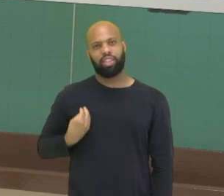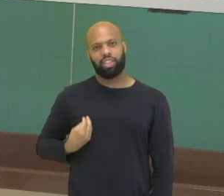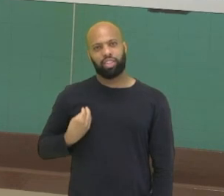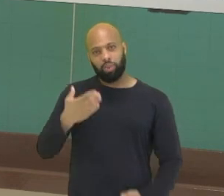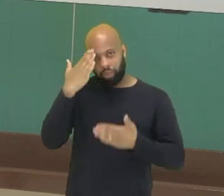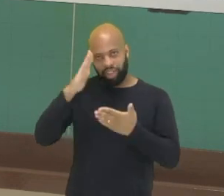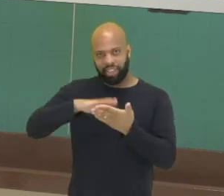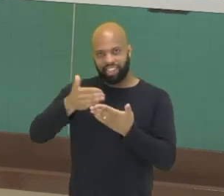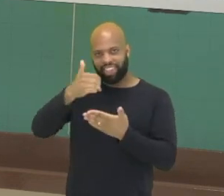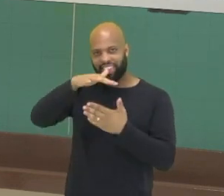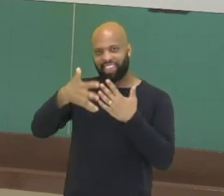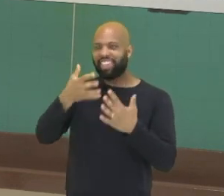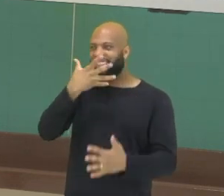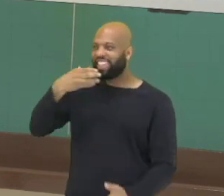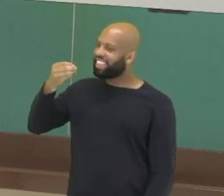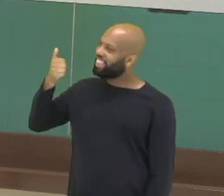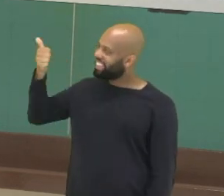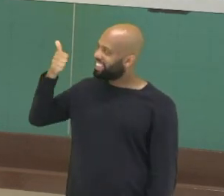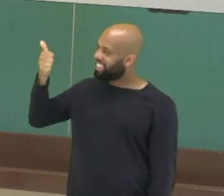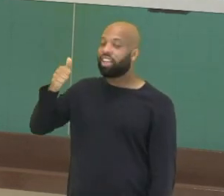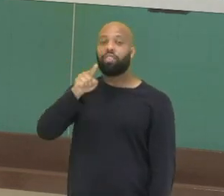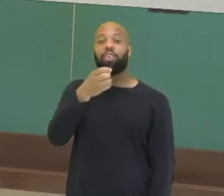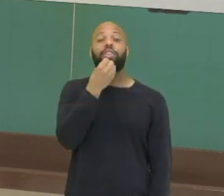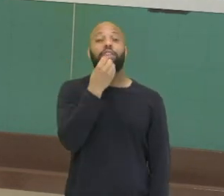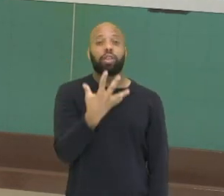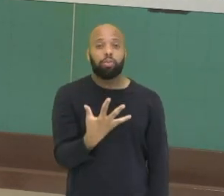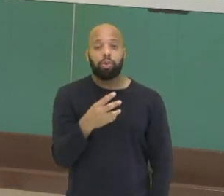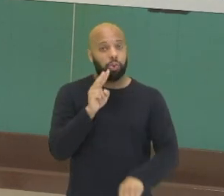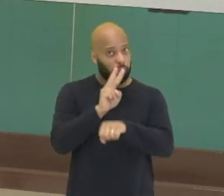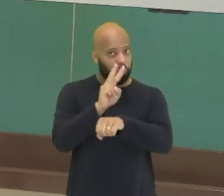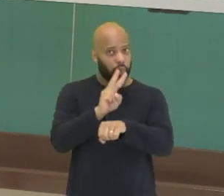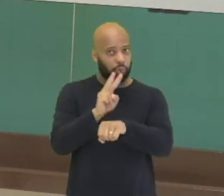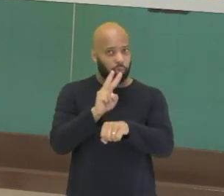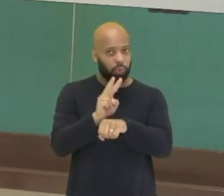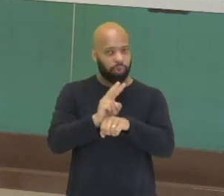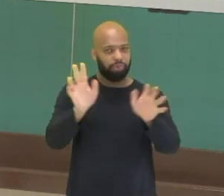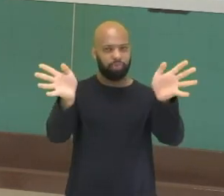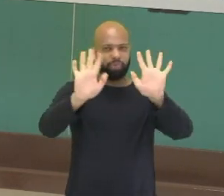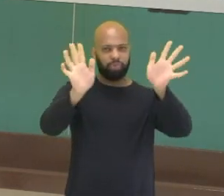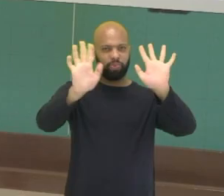agradeço ao Natan, nosso intérprete. Fiquem bem, se cuidem e